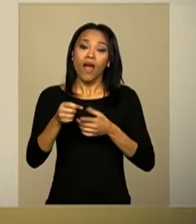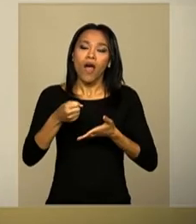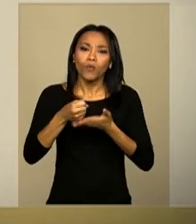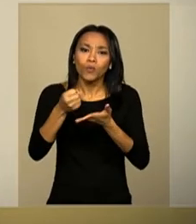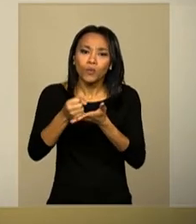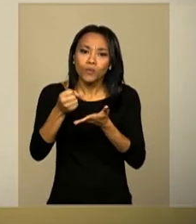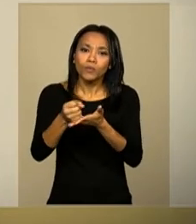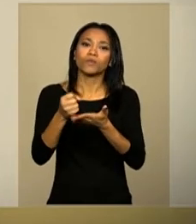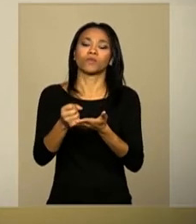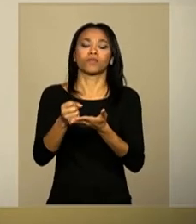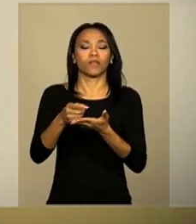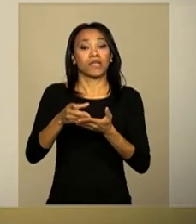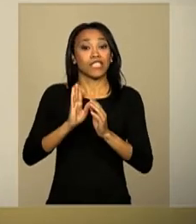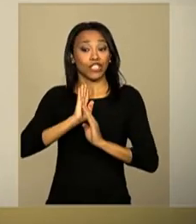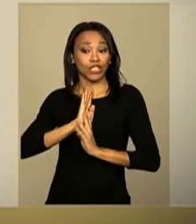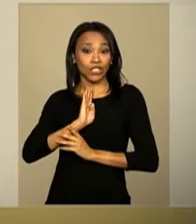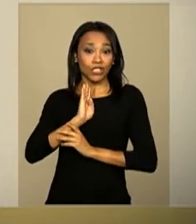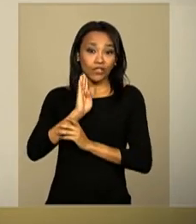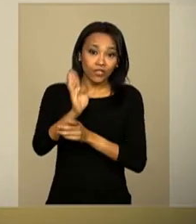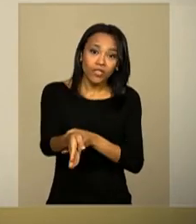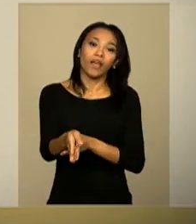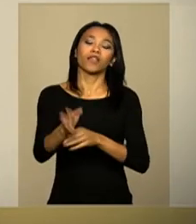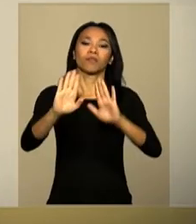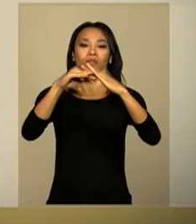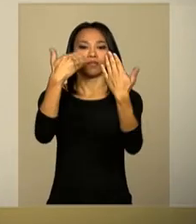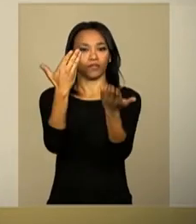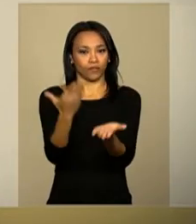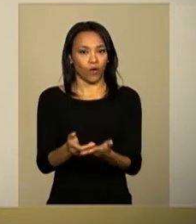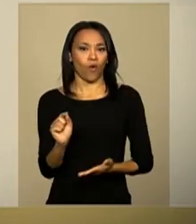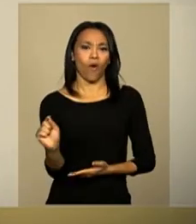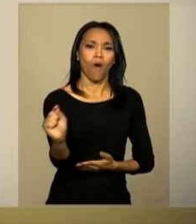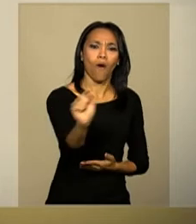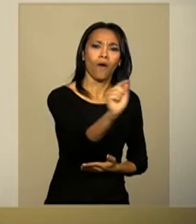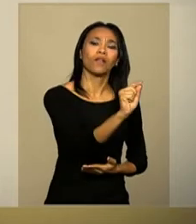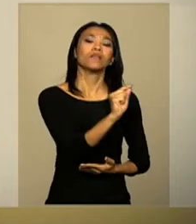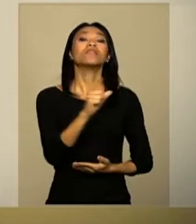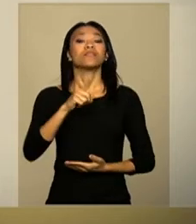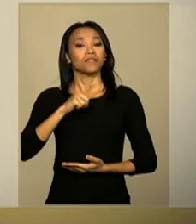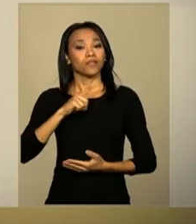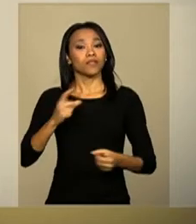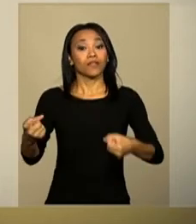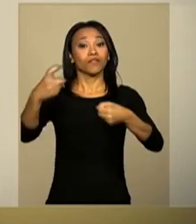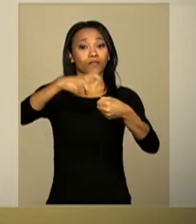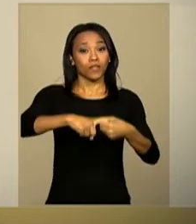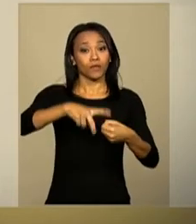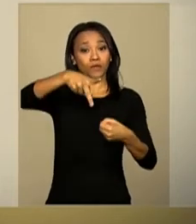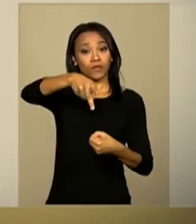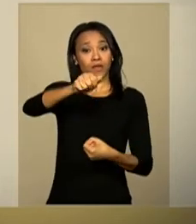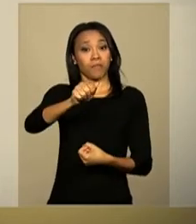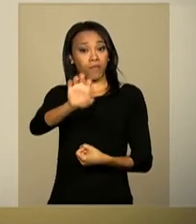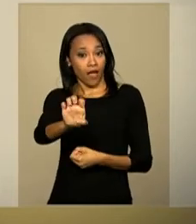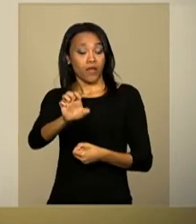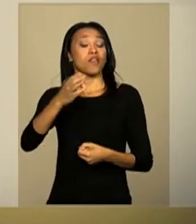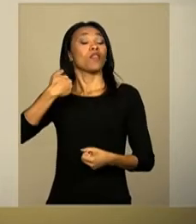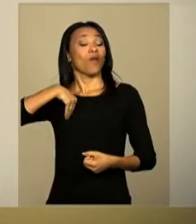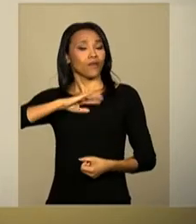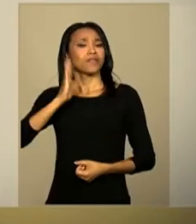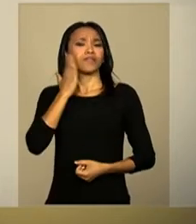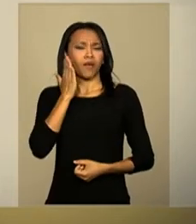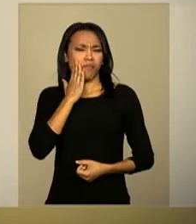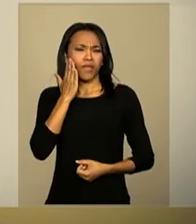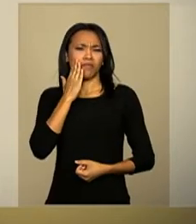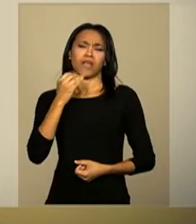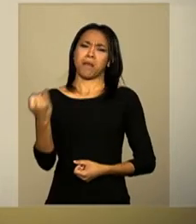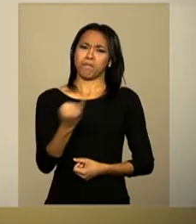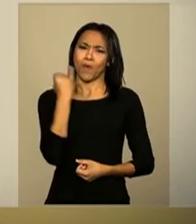da Educação Básica diretamente para as escolas patrocinadas pelas apaes o que reconhecemos a importância